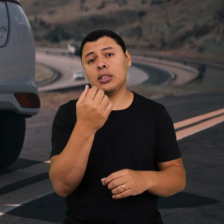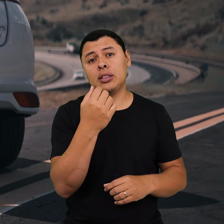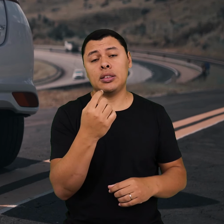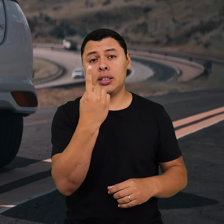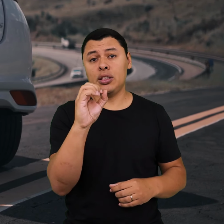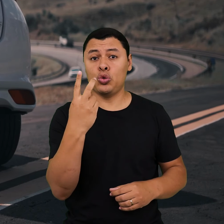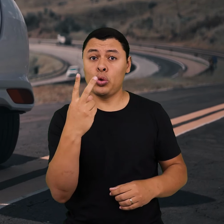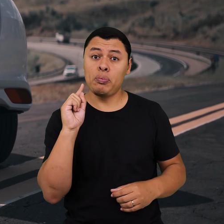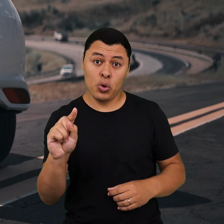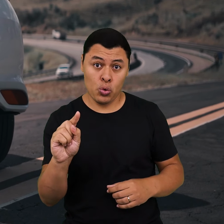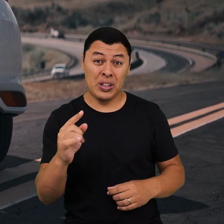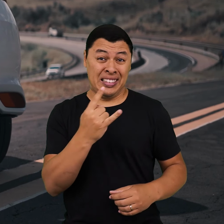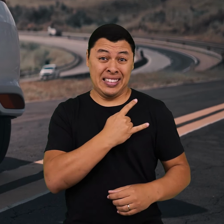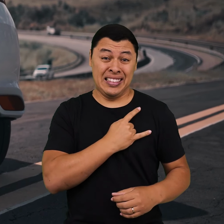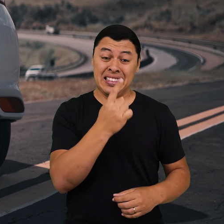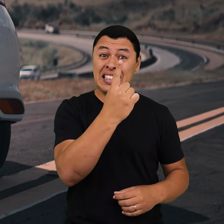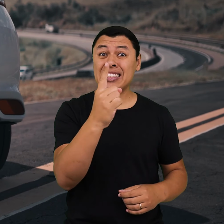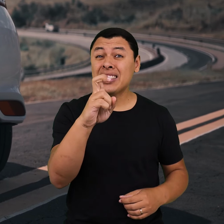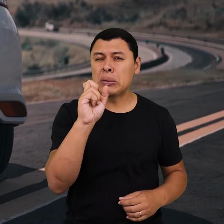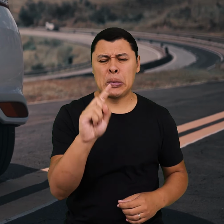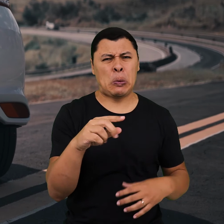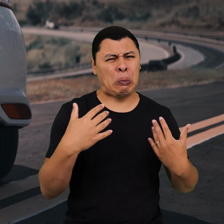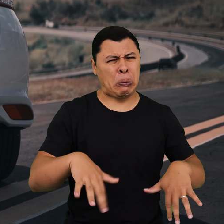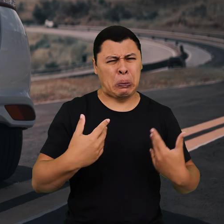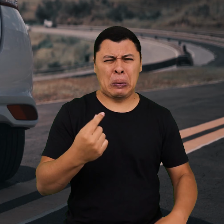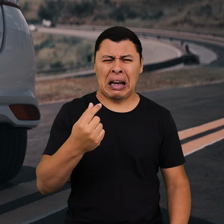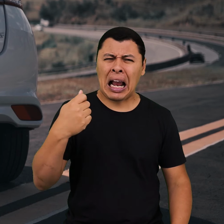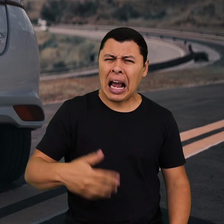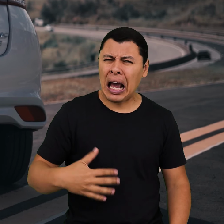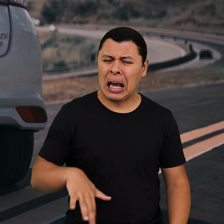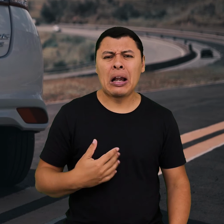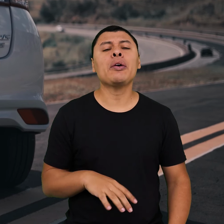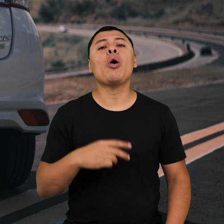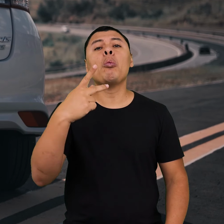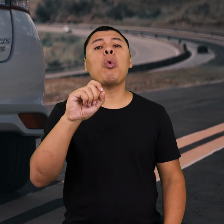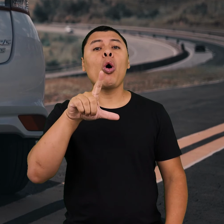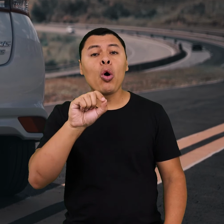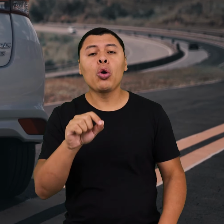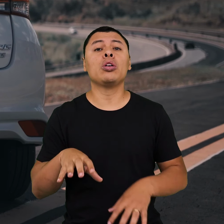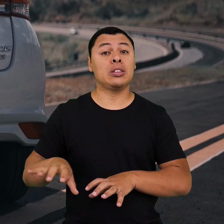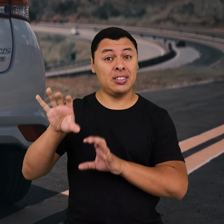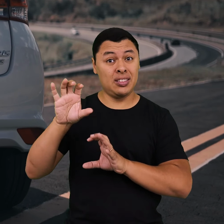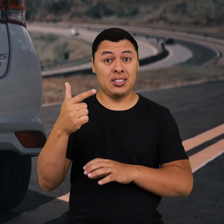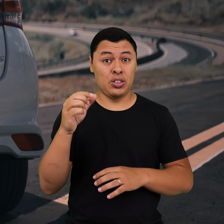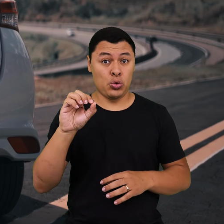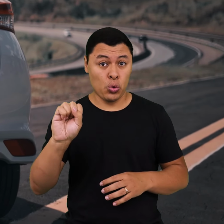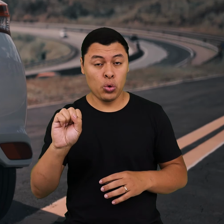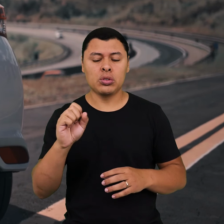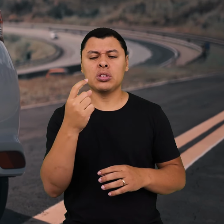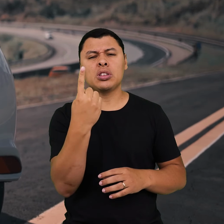O City Hatch é o mais caro disparado, 115 mil reais, muito puxado, né? E o Polo e o 208 Allure se empatam ali